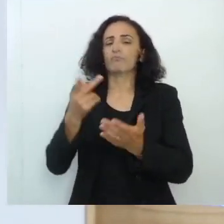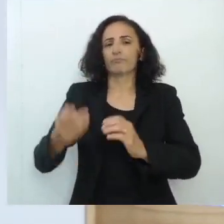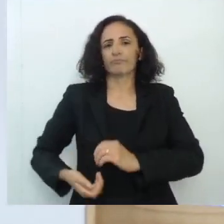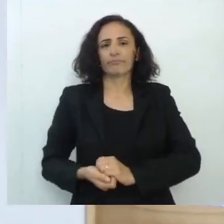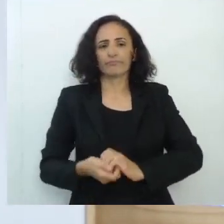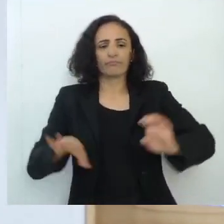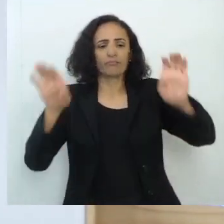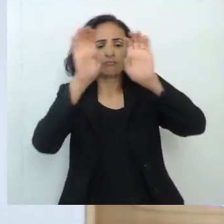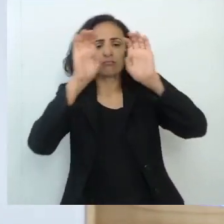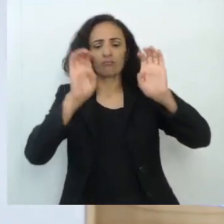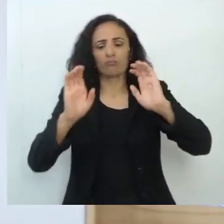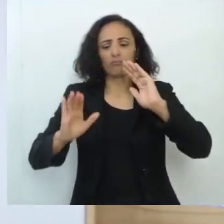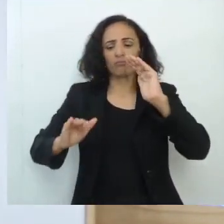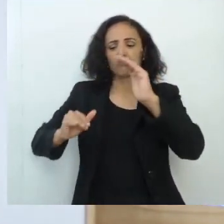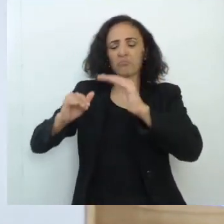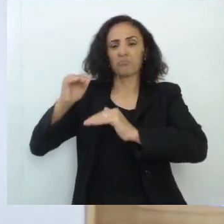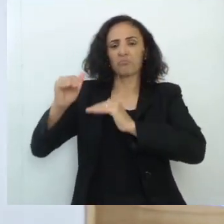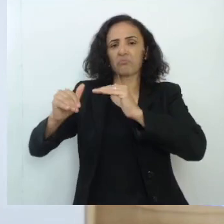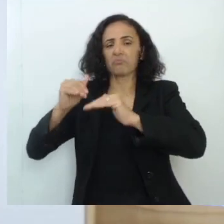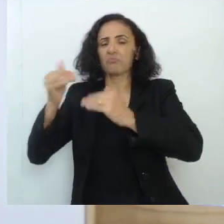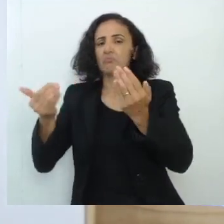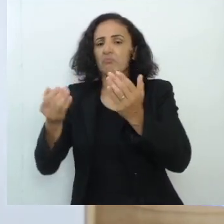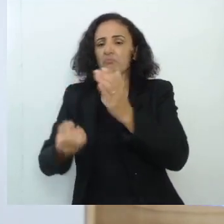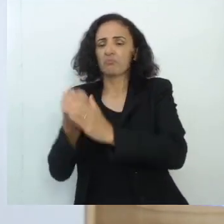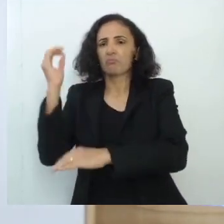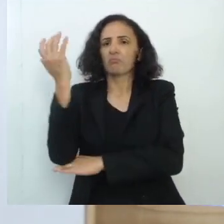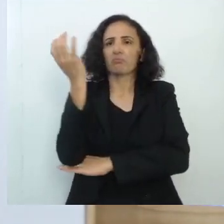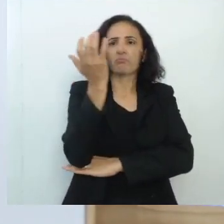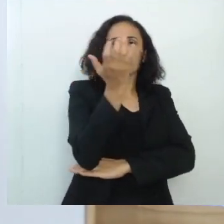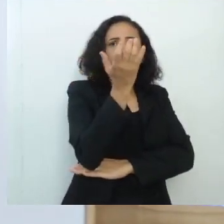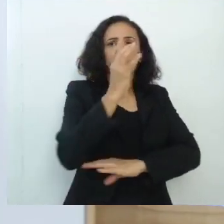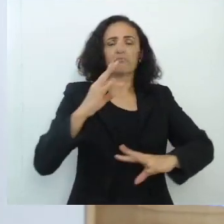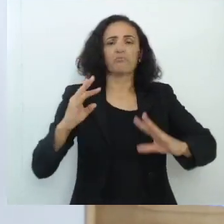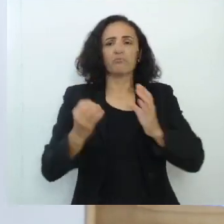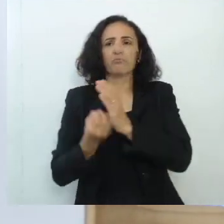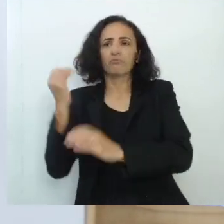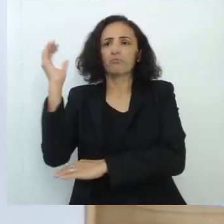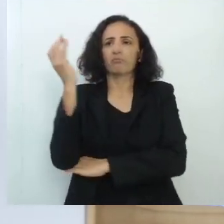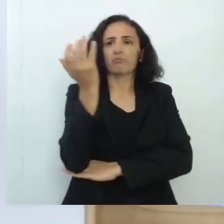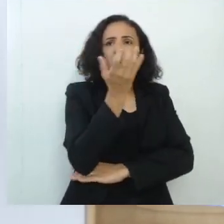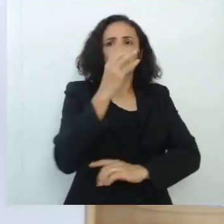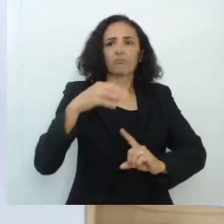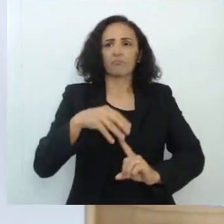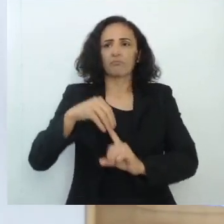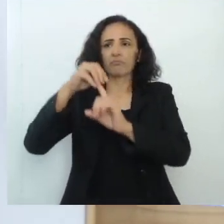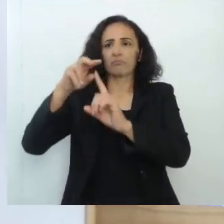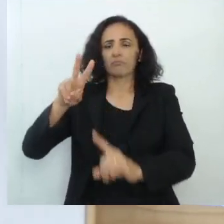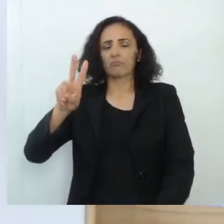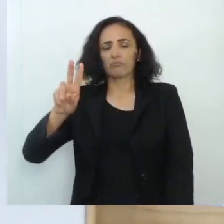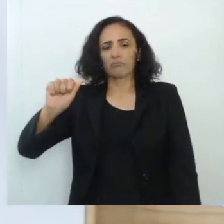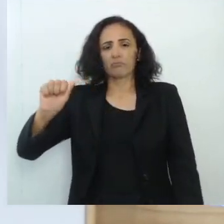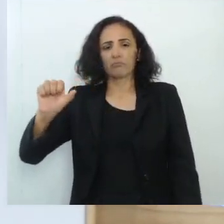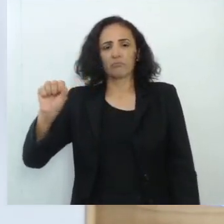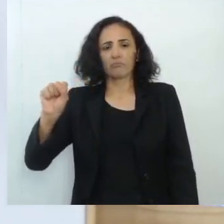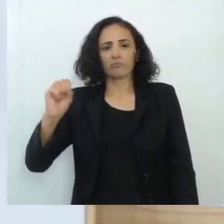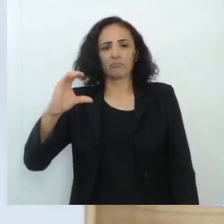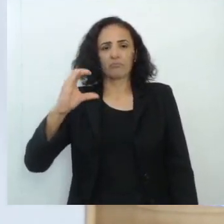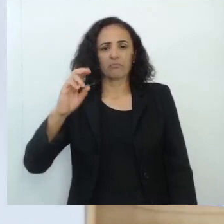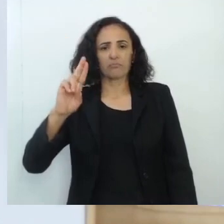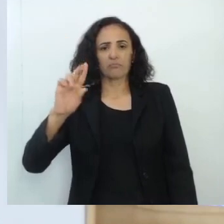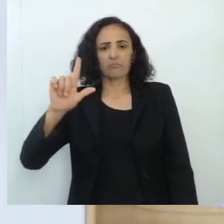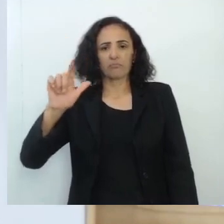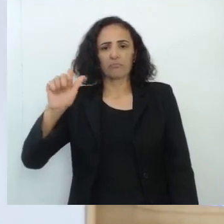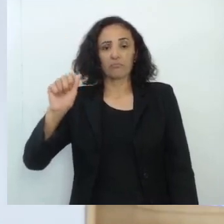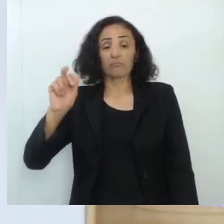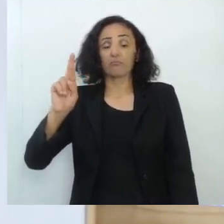estrutura reprodutora é pouco desenvolvida, mas ela é uma planta vascular. Ela é a única criptógama vascular. Sabe por quê? Porque quando a gente trabalha